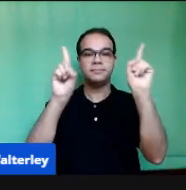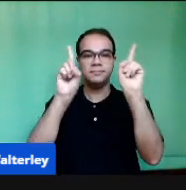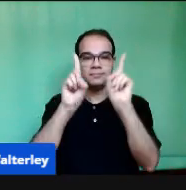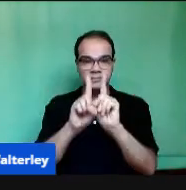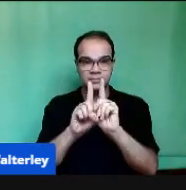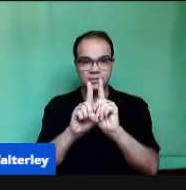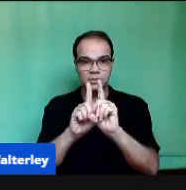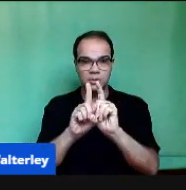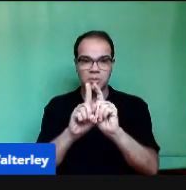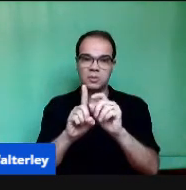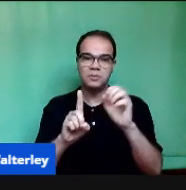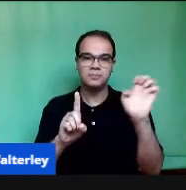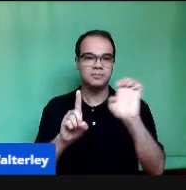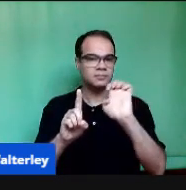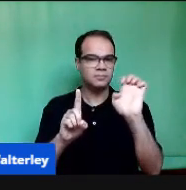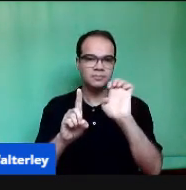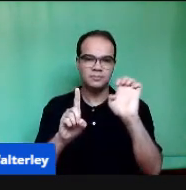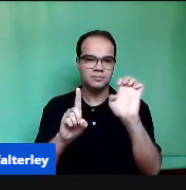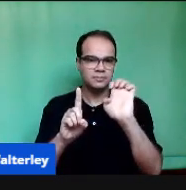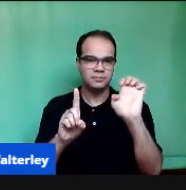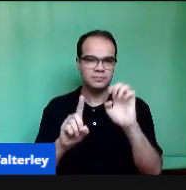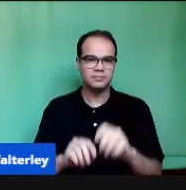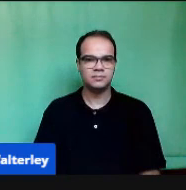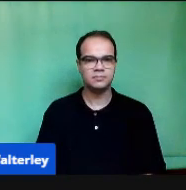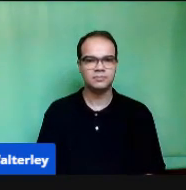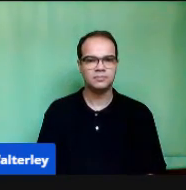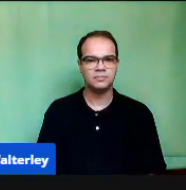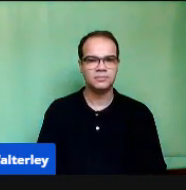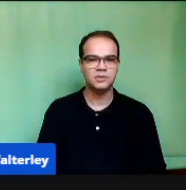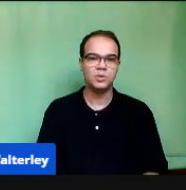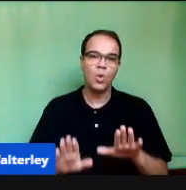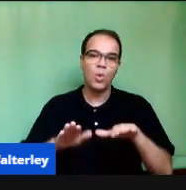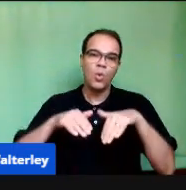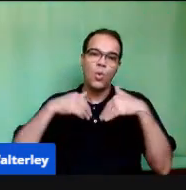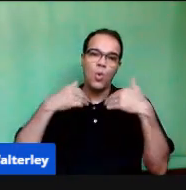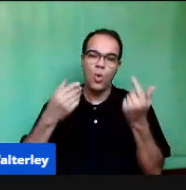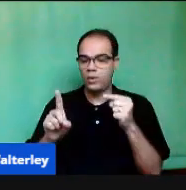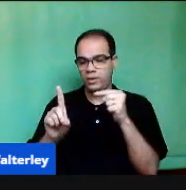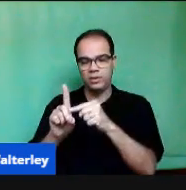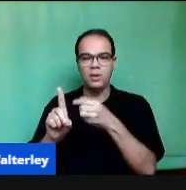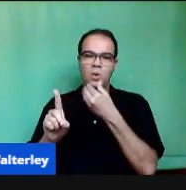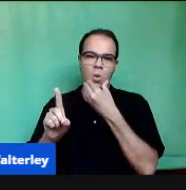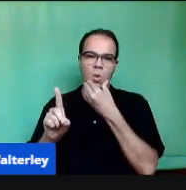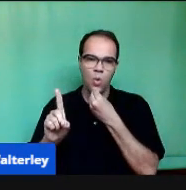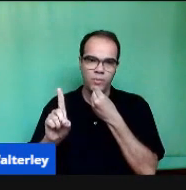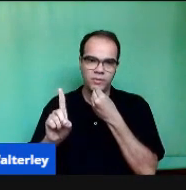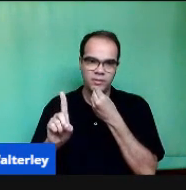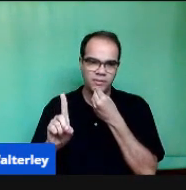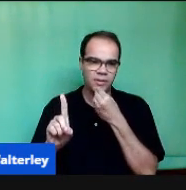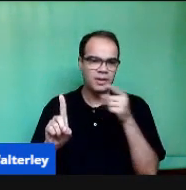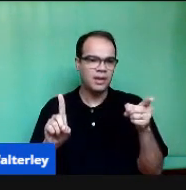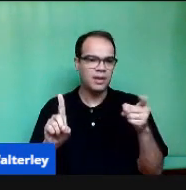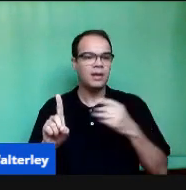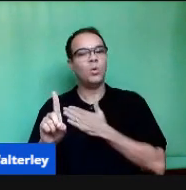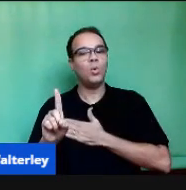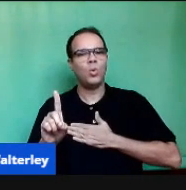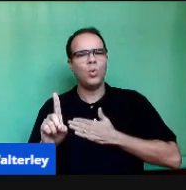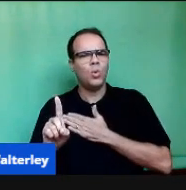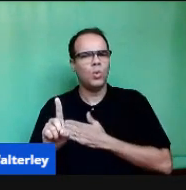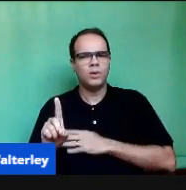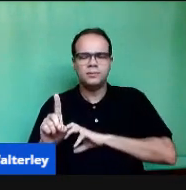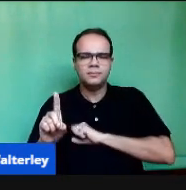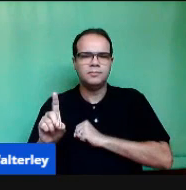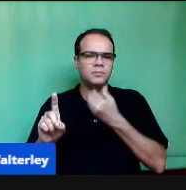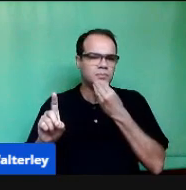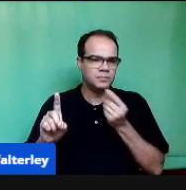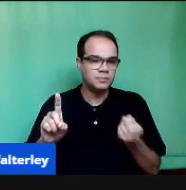gay. Ou se eu, seja homem ou mulher, gosto tanto de homens quanto mulheres, afetivo